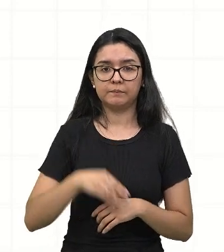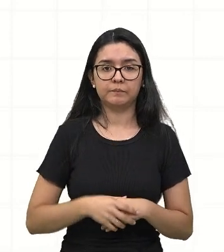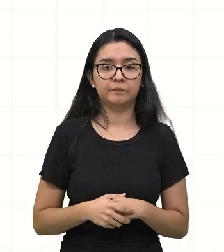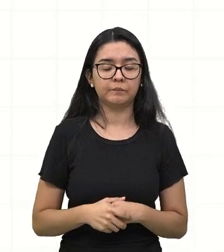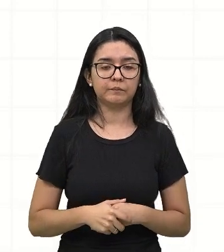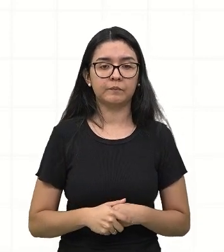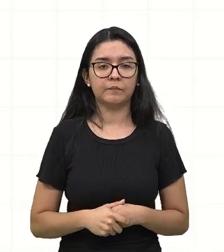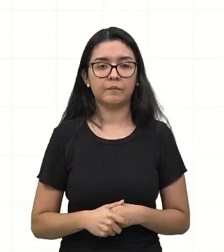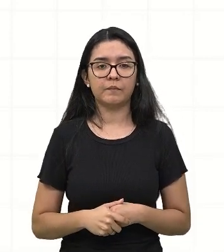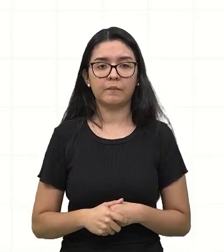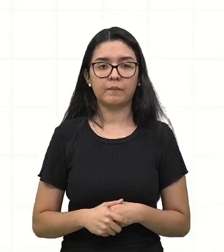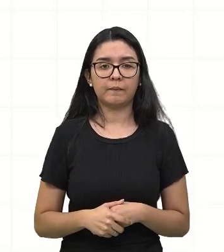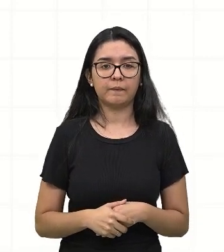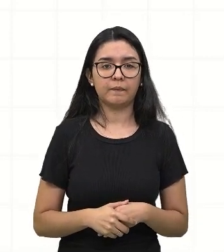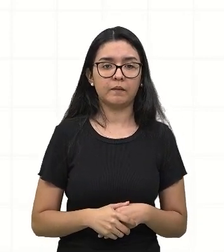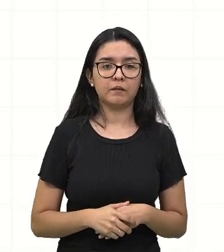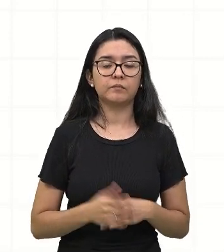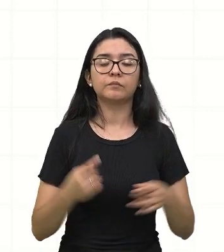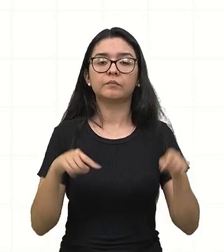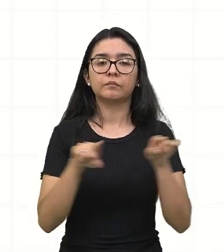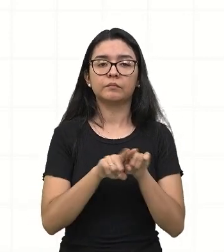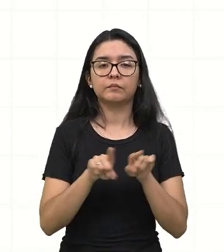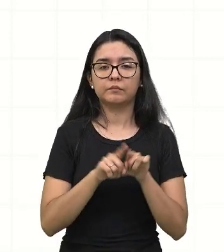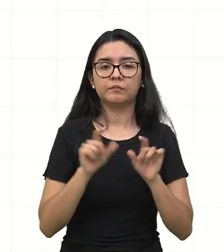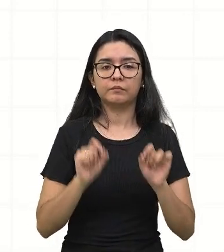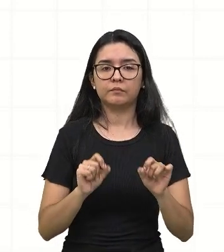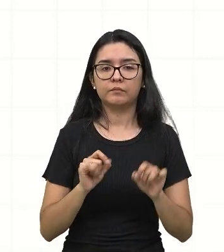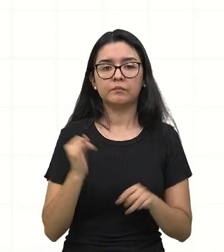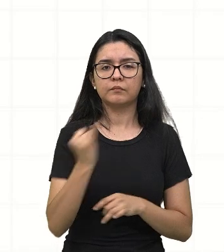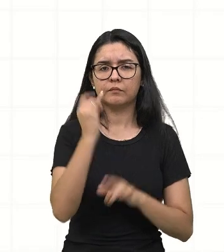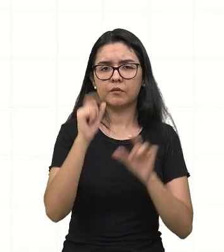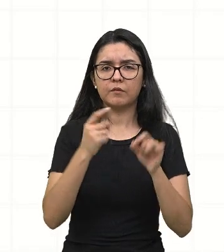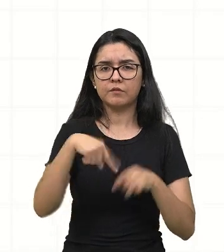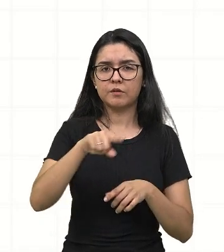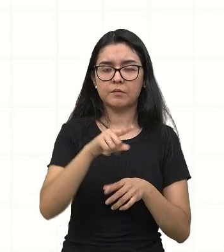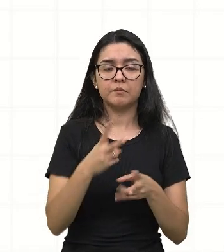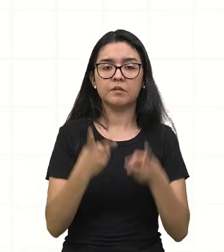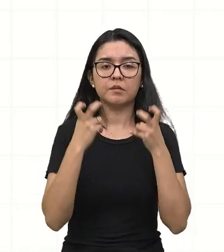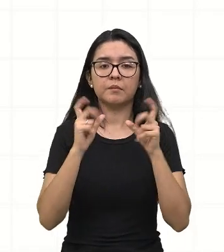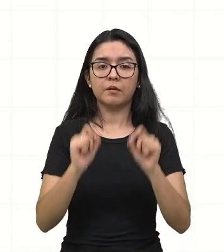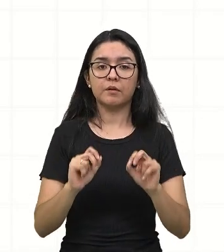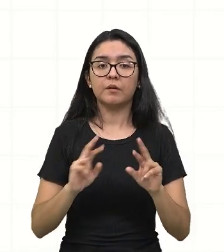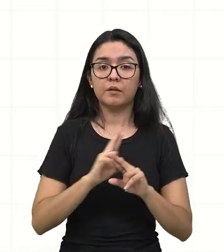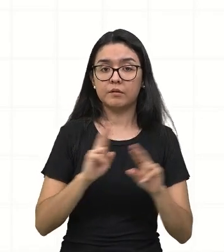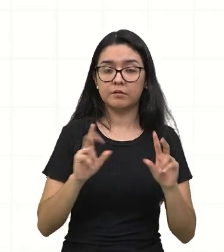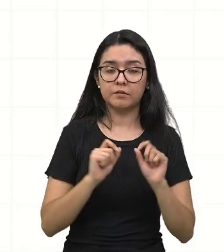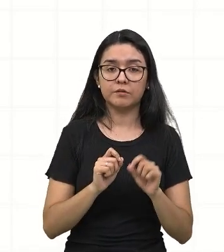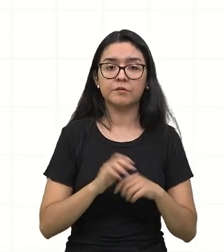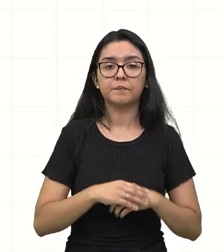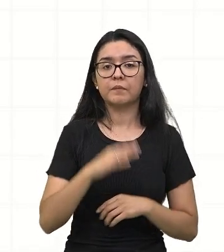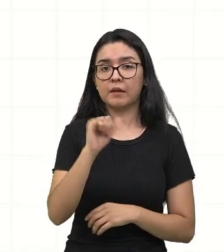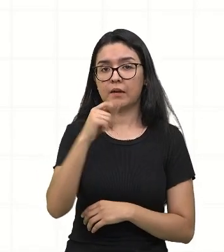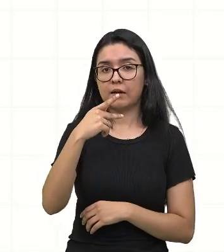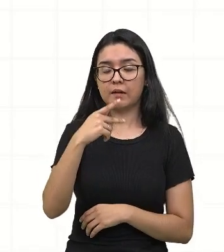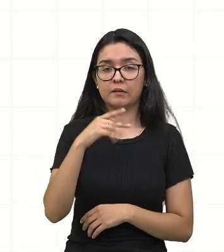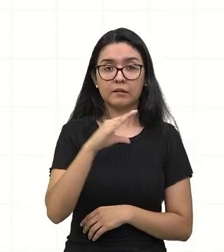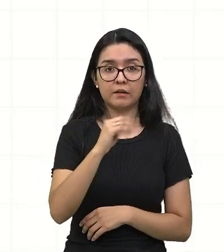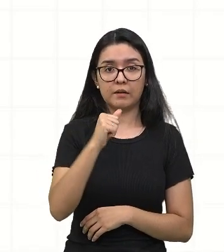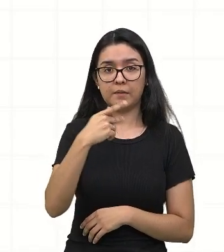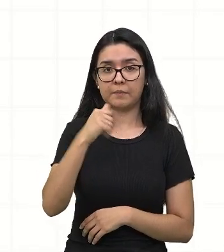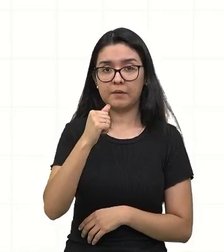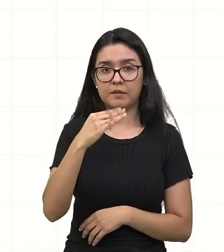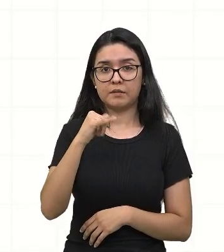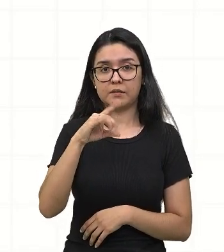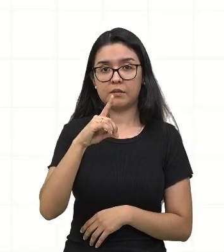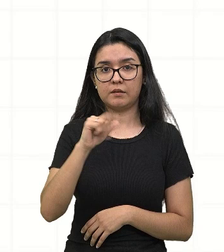bem? E aí tem também uma coisa importante para vocês observarem, que é a relação de capacidade. Pessoal, vocês viram ao